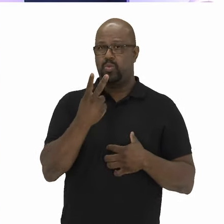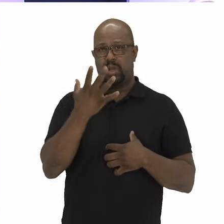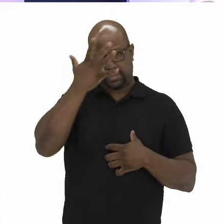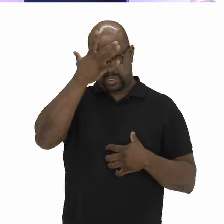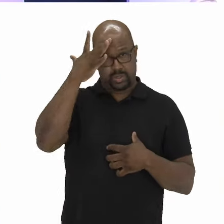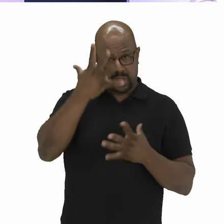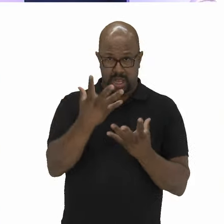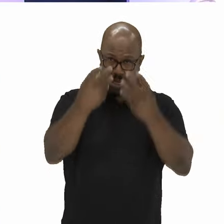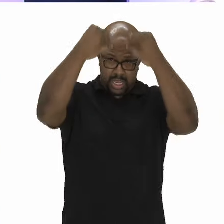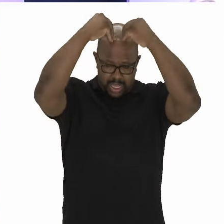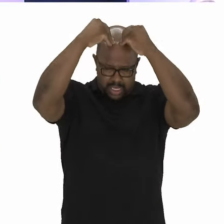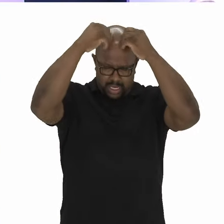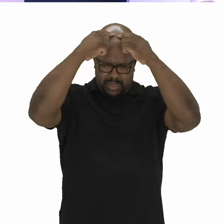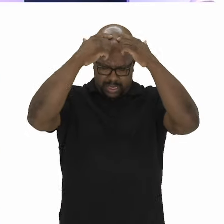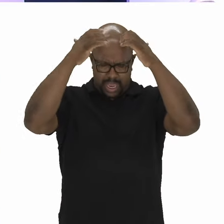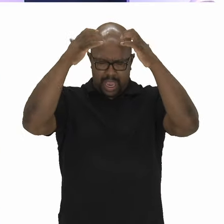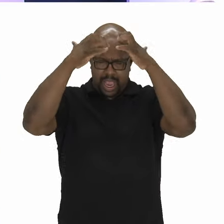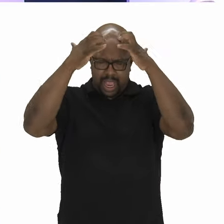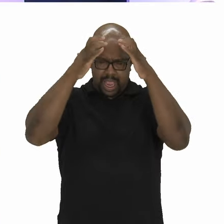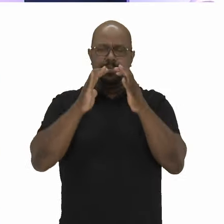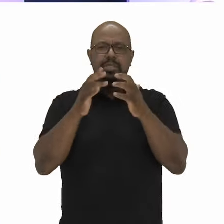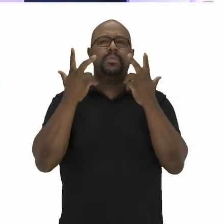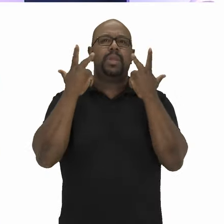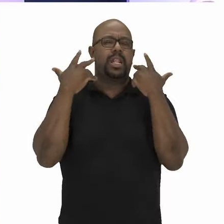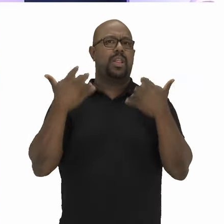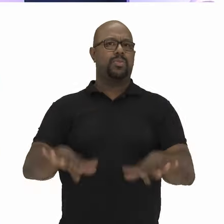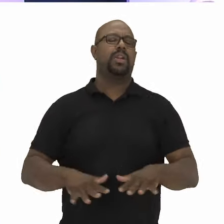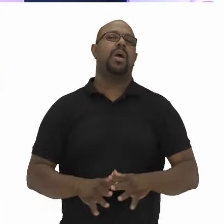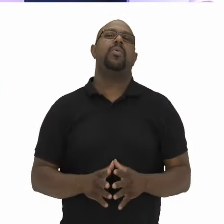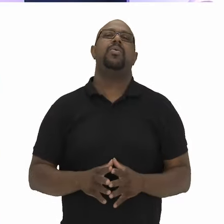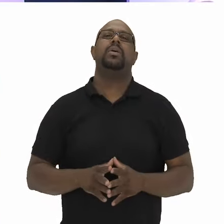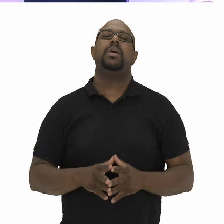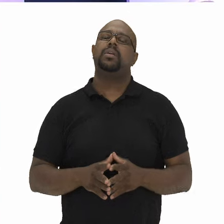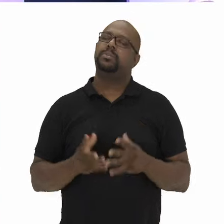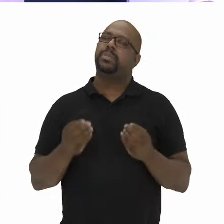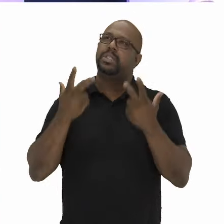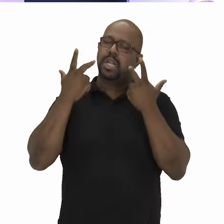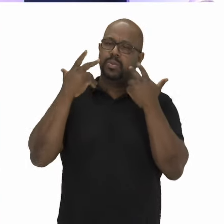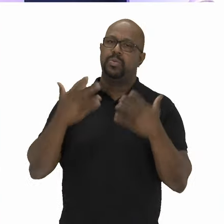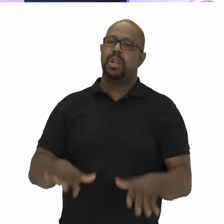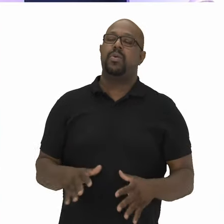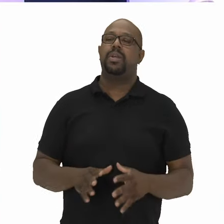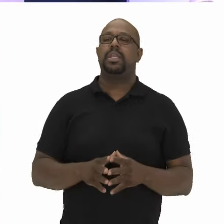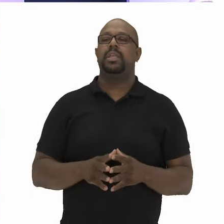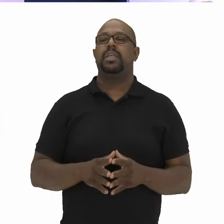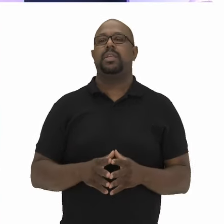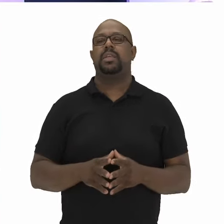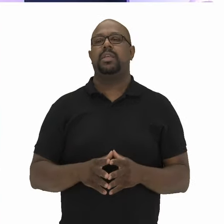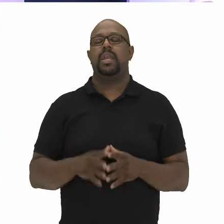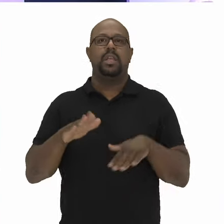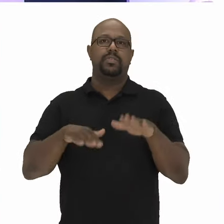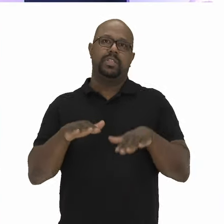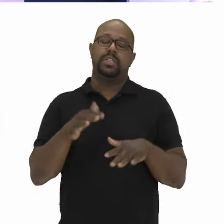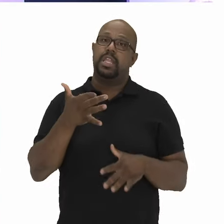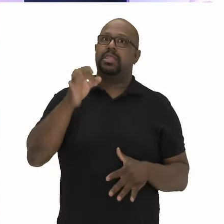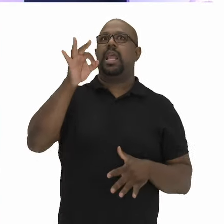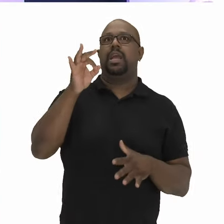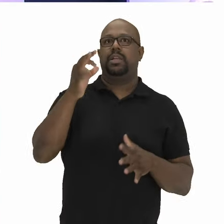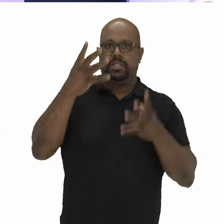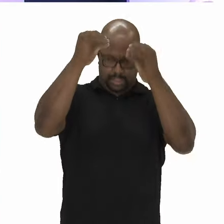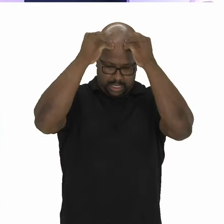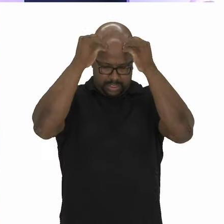conversando na nossa cabeça e isso isso é uma coisa que eu acho bem natural uhum acho bem natural e e e às